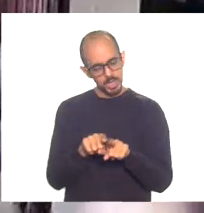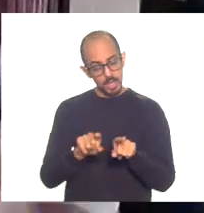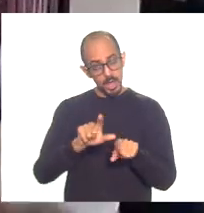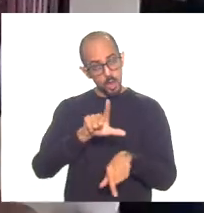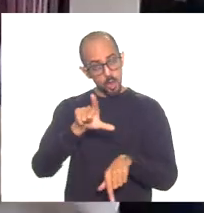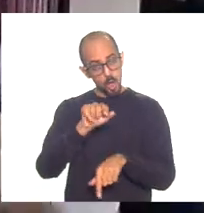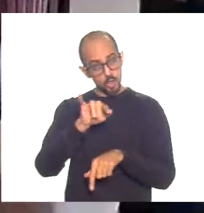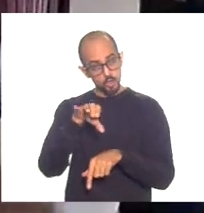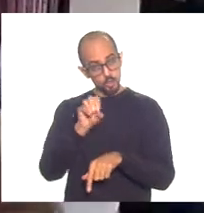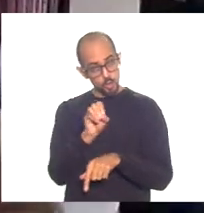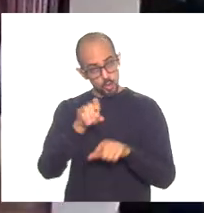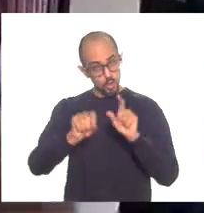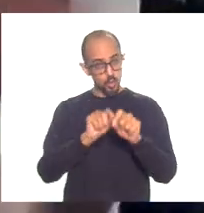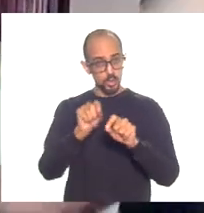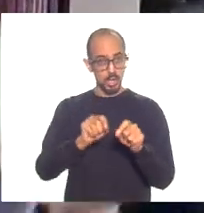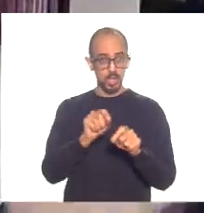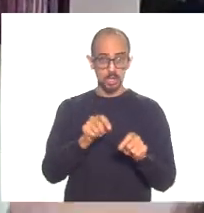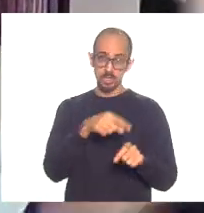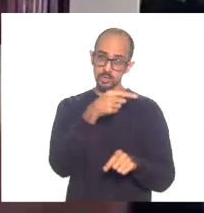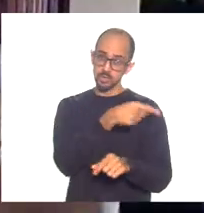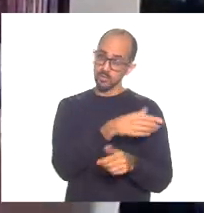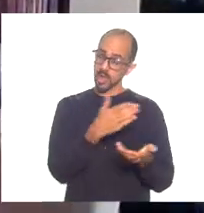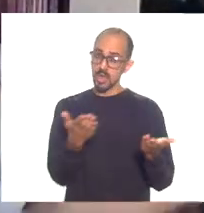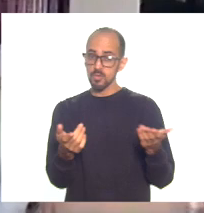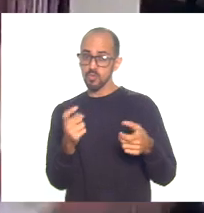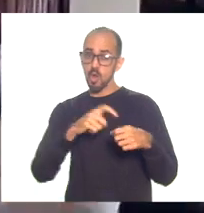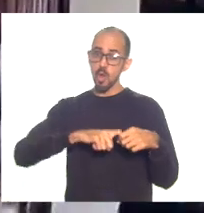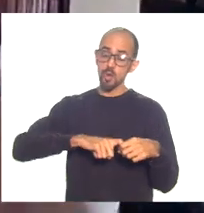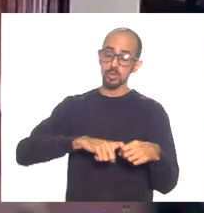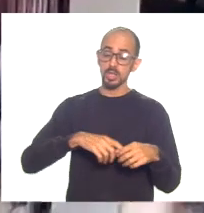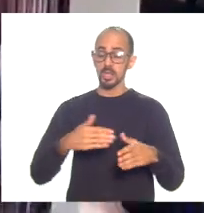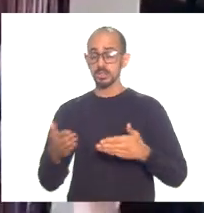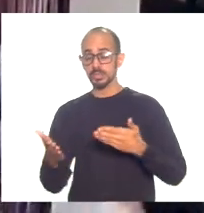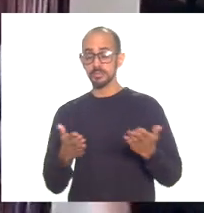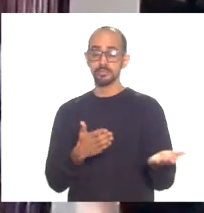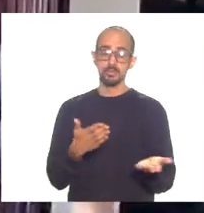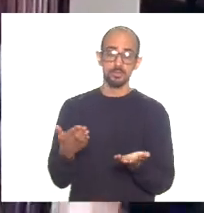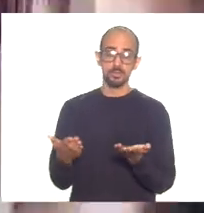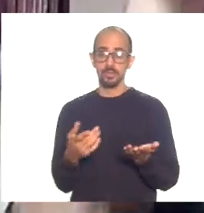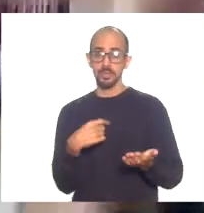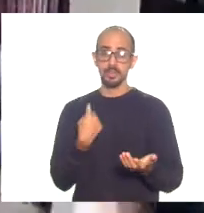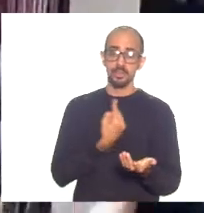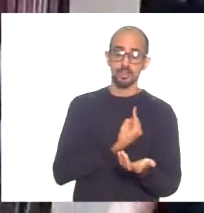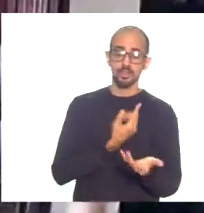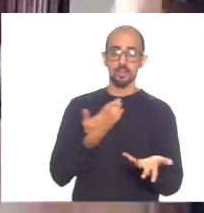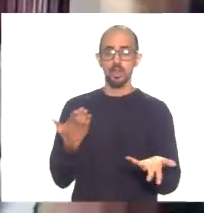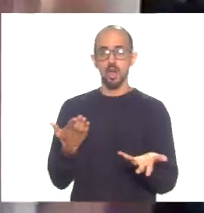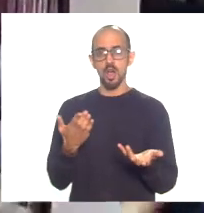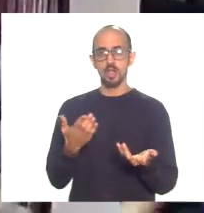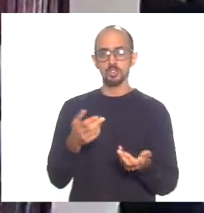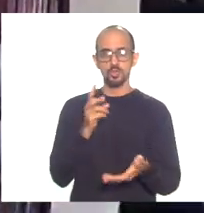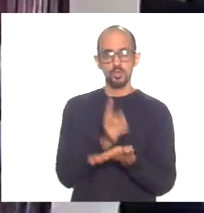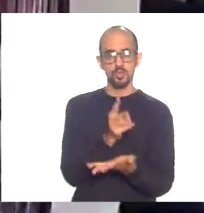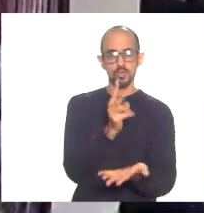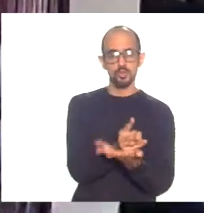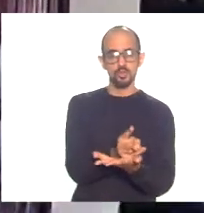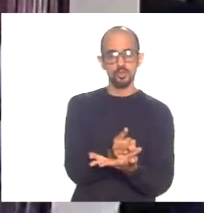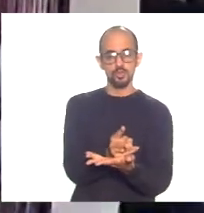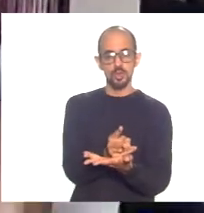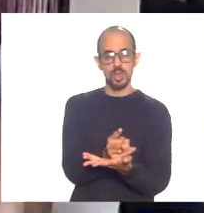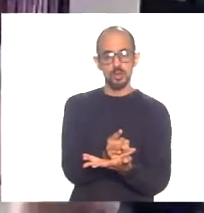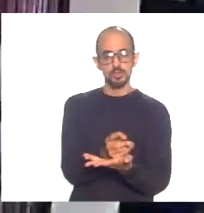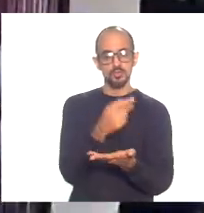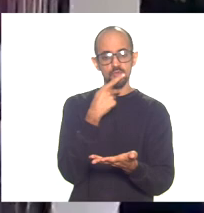que isso daí vai para lá, vem para cá e nós defendendo. essa Assembleia Legislativa já aprovou por